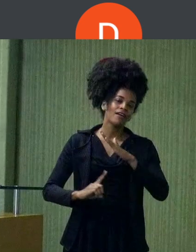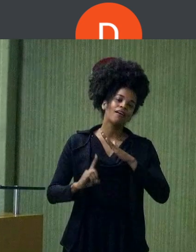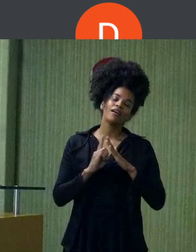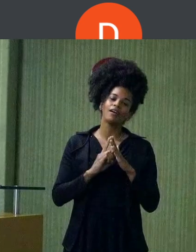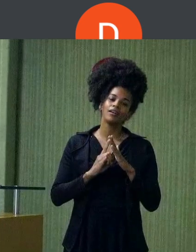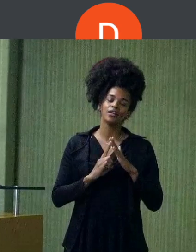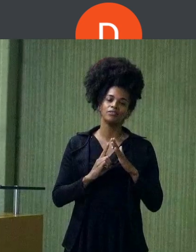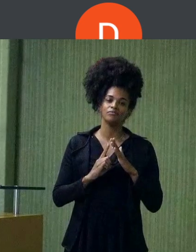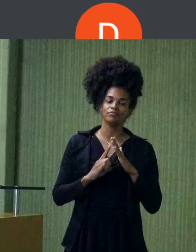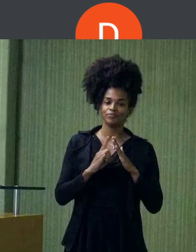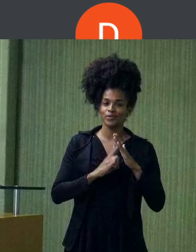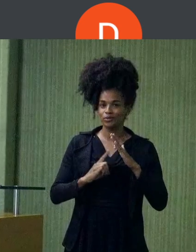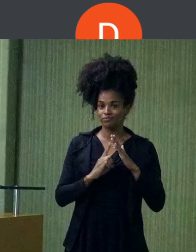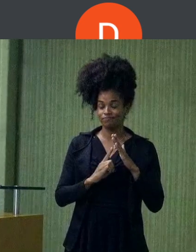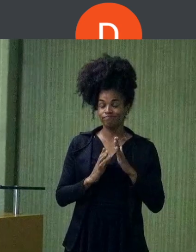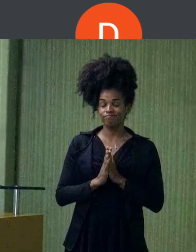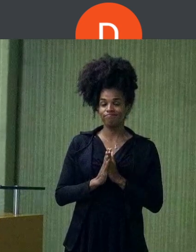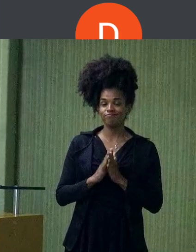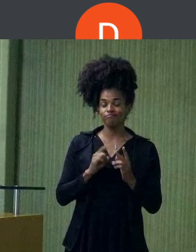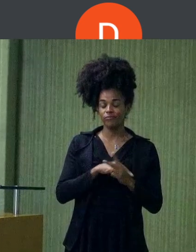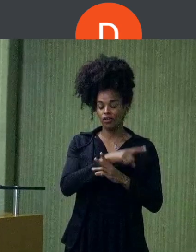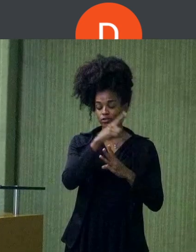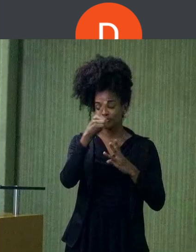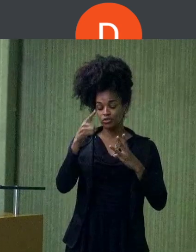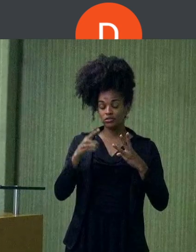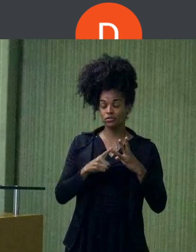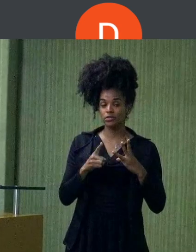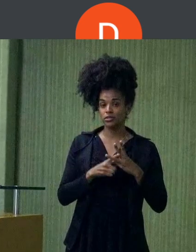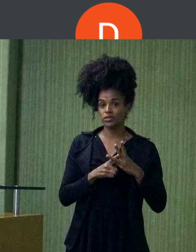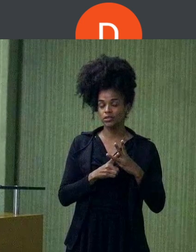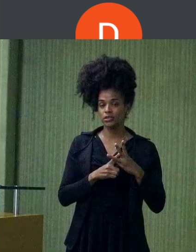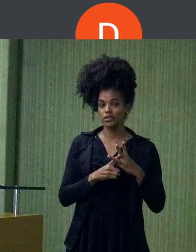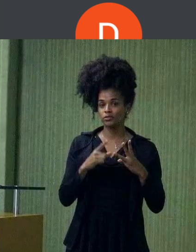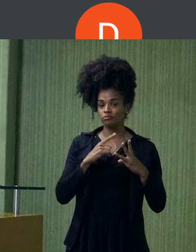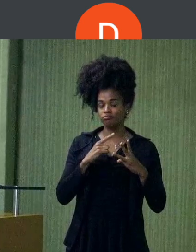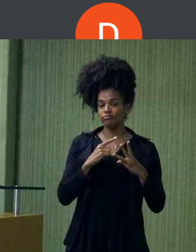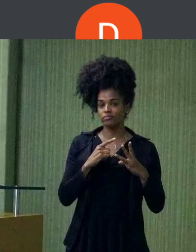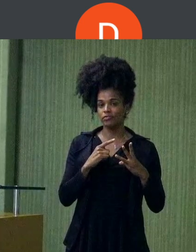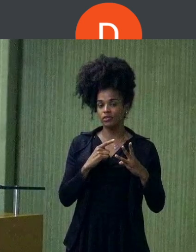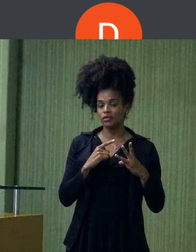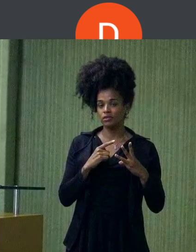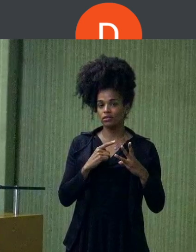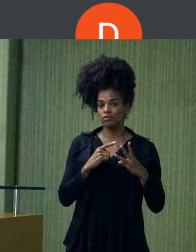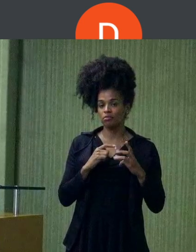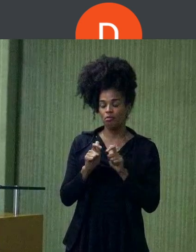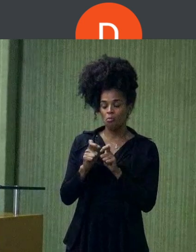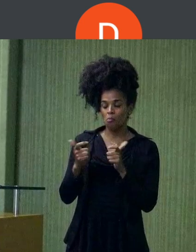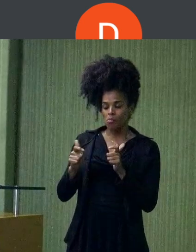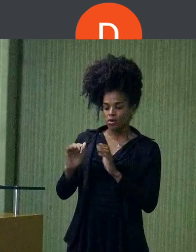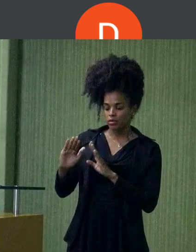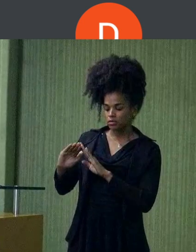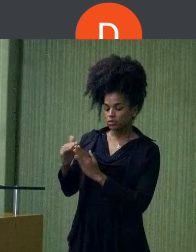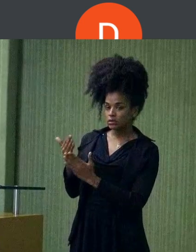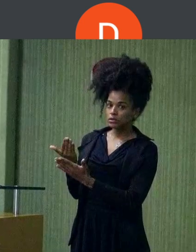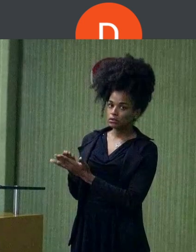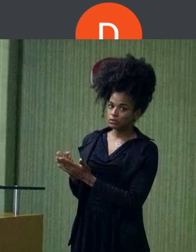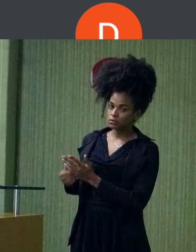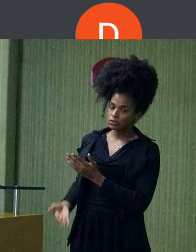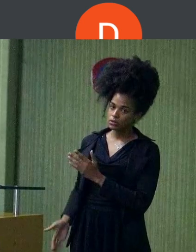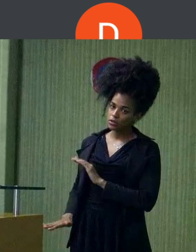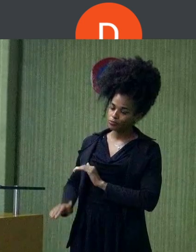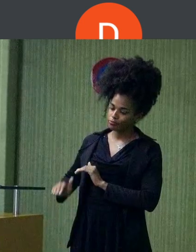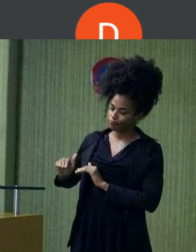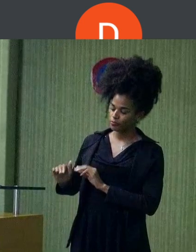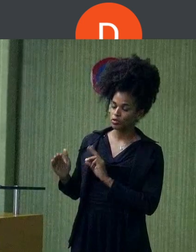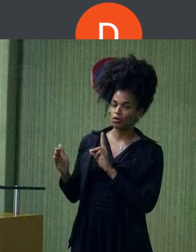uma delas eh eh a primeira fala da da Ampliação das creches para comunidade indígena